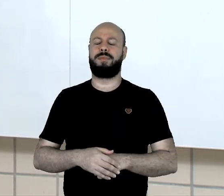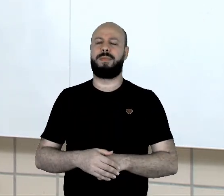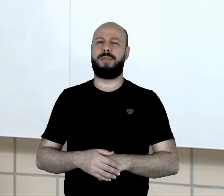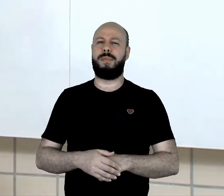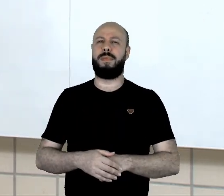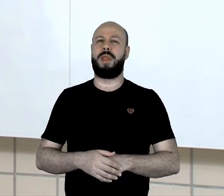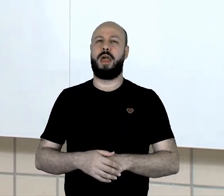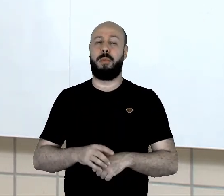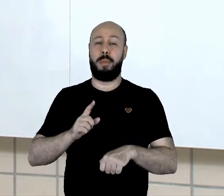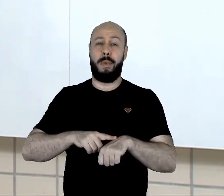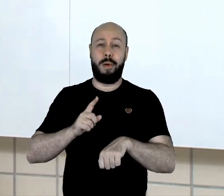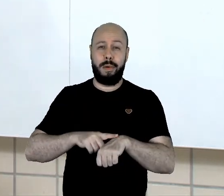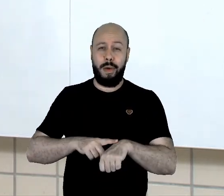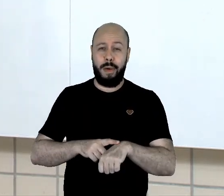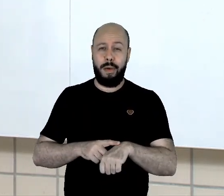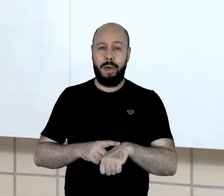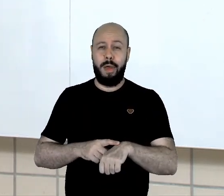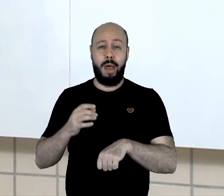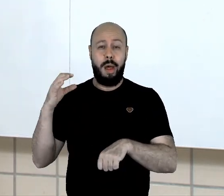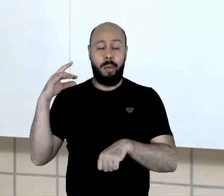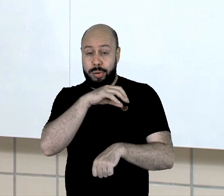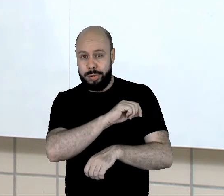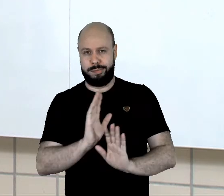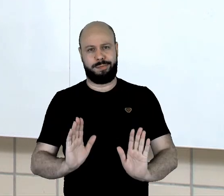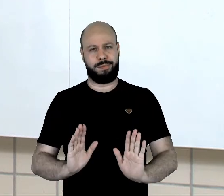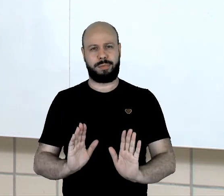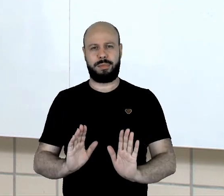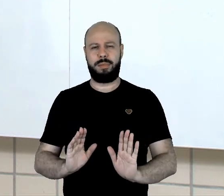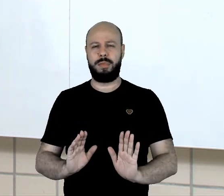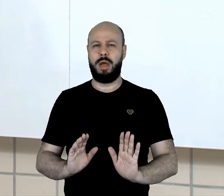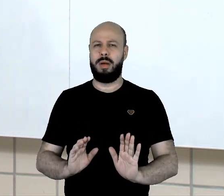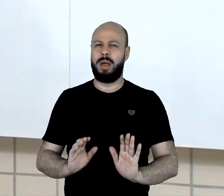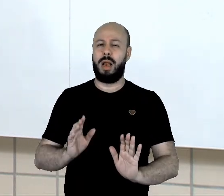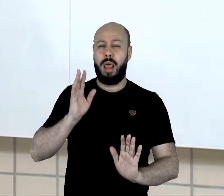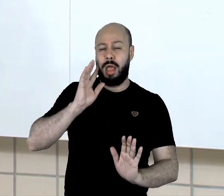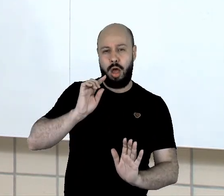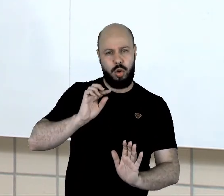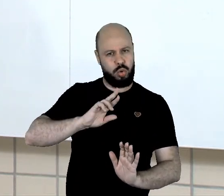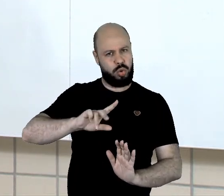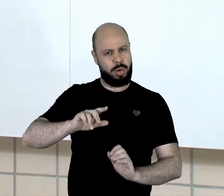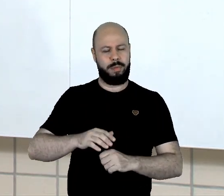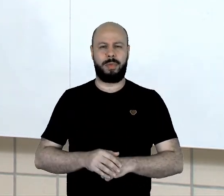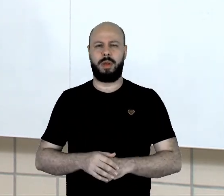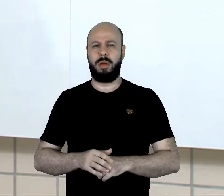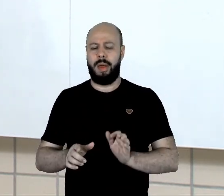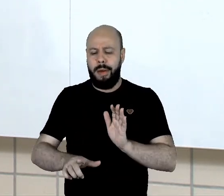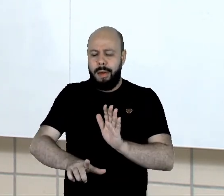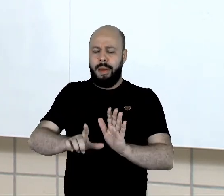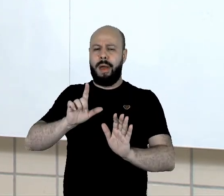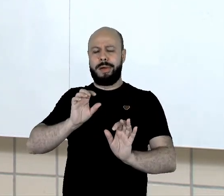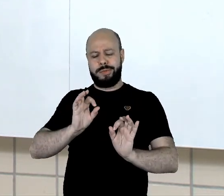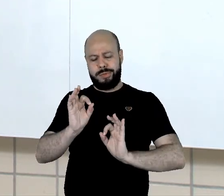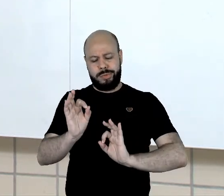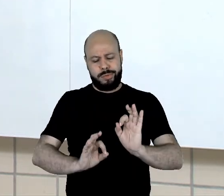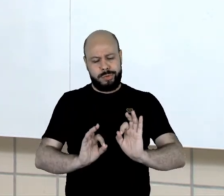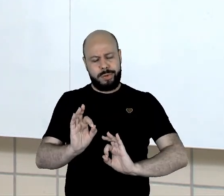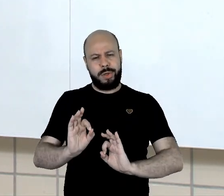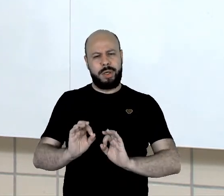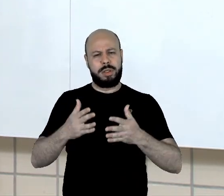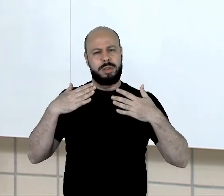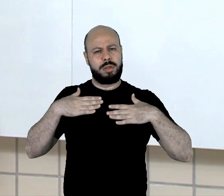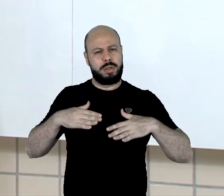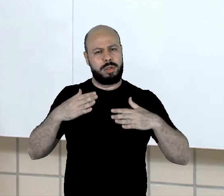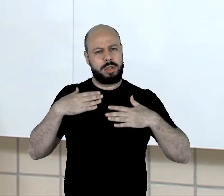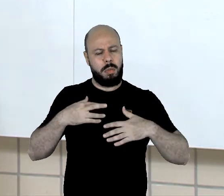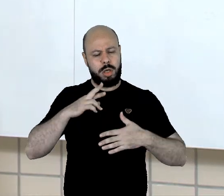sem tempo, né? Na correria. Isso não é o bacana. Faça com antecedência, faça com calma, para